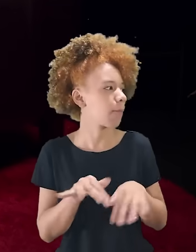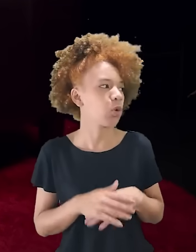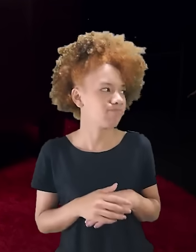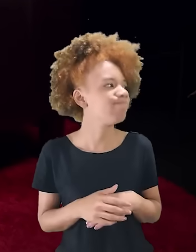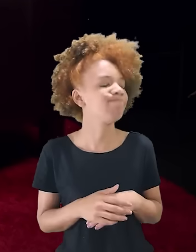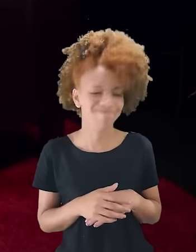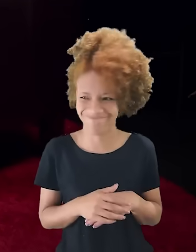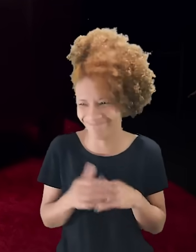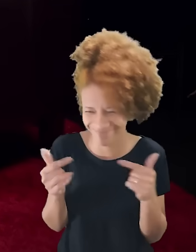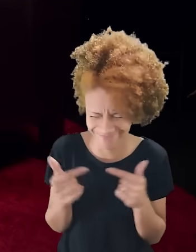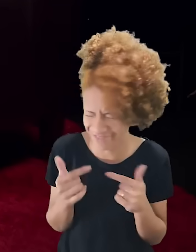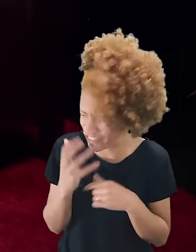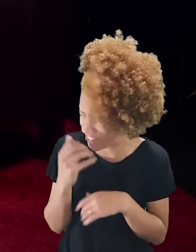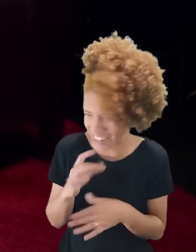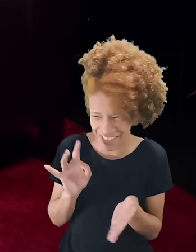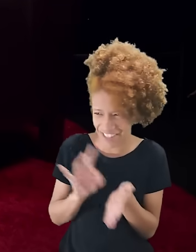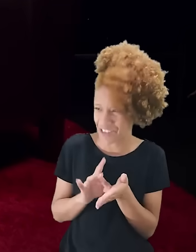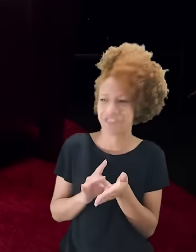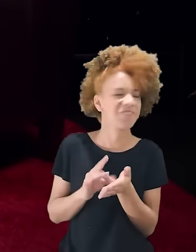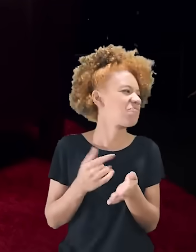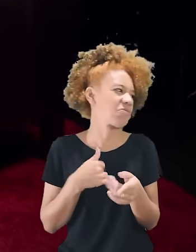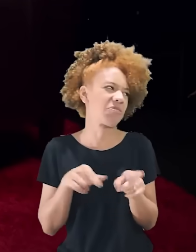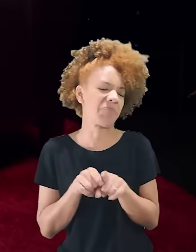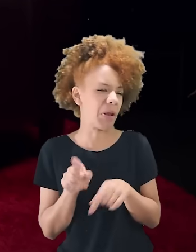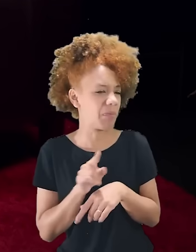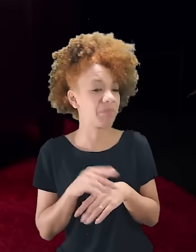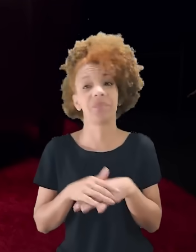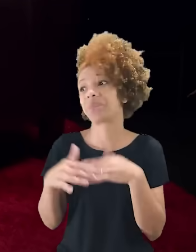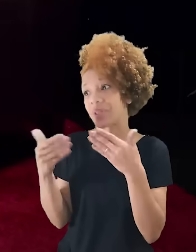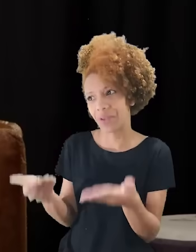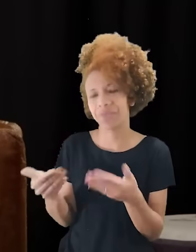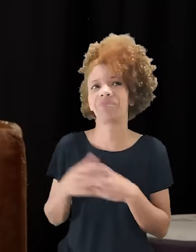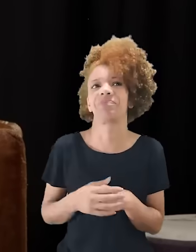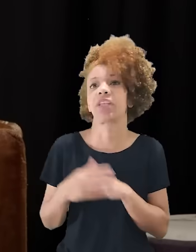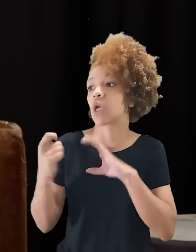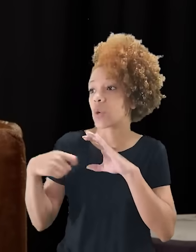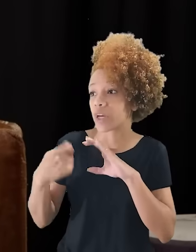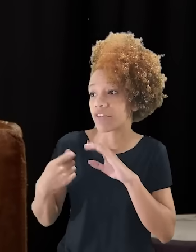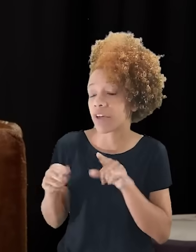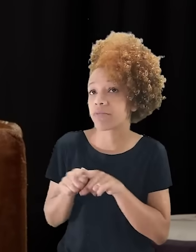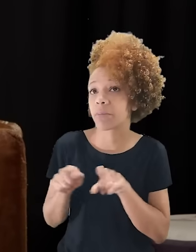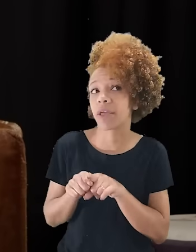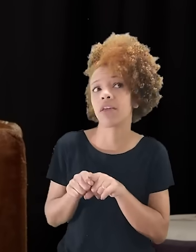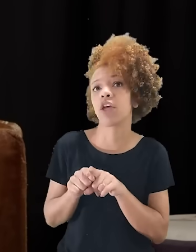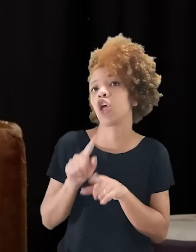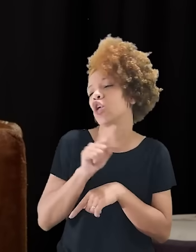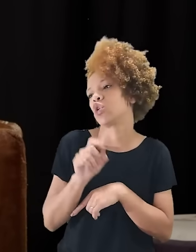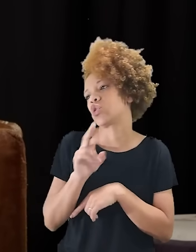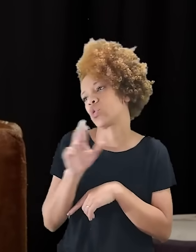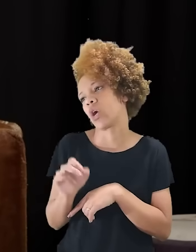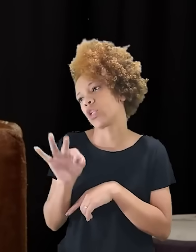acabou e eles processaram a gente também não também não então e aí eu gravei também Zorra Total